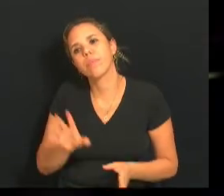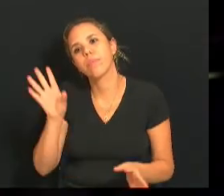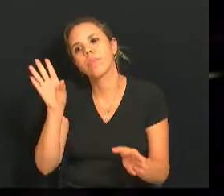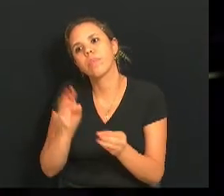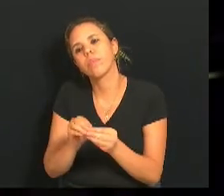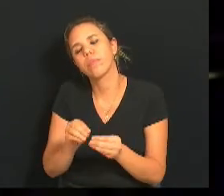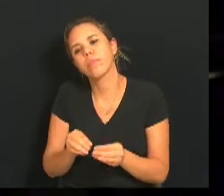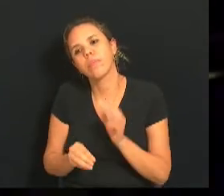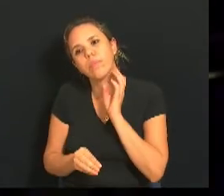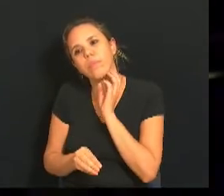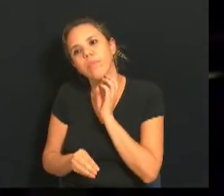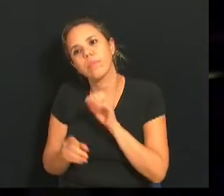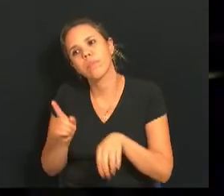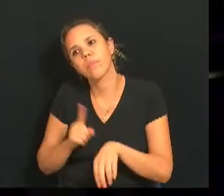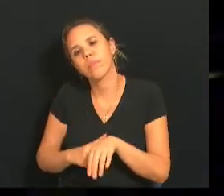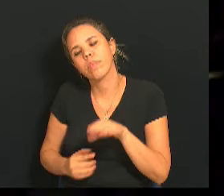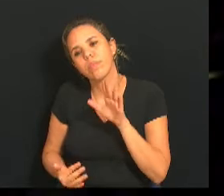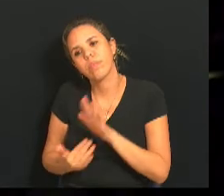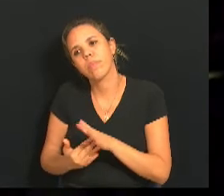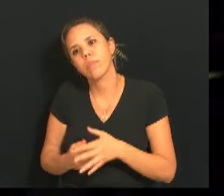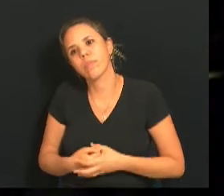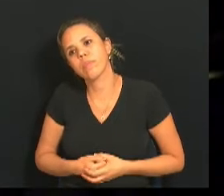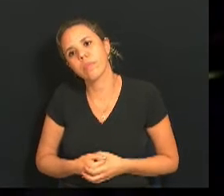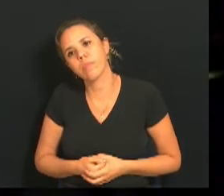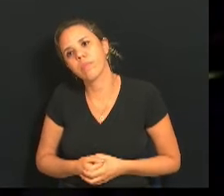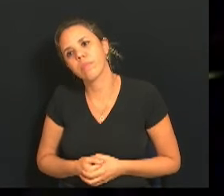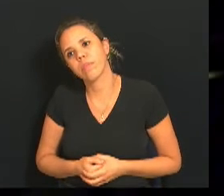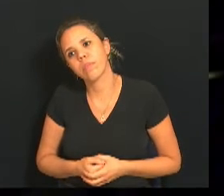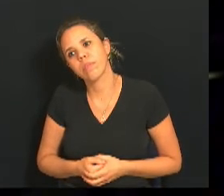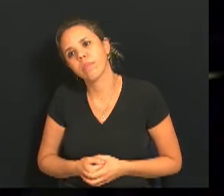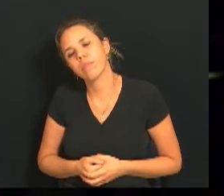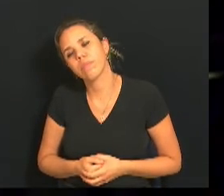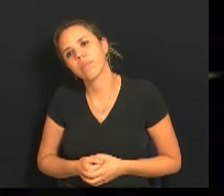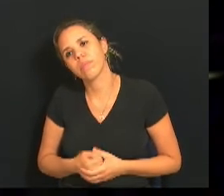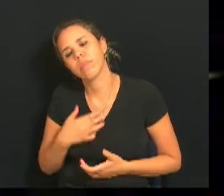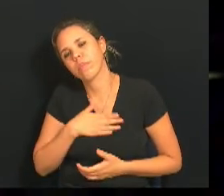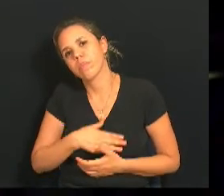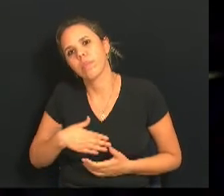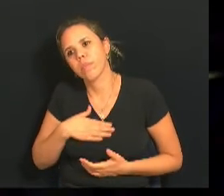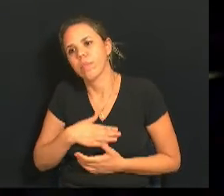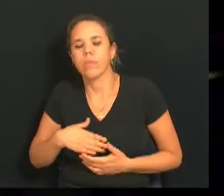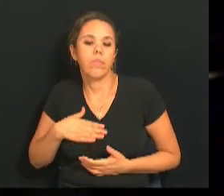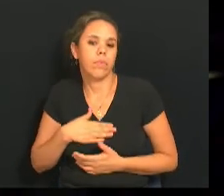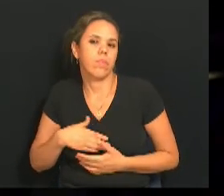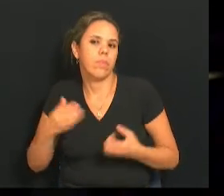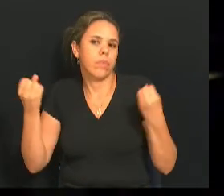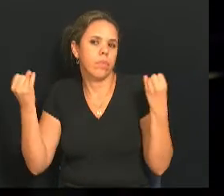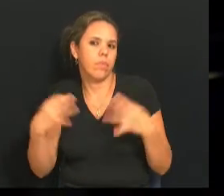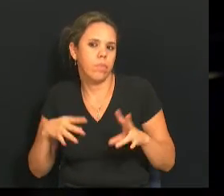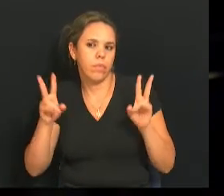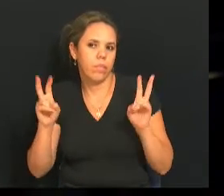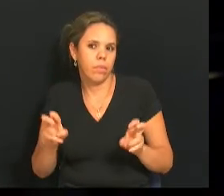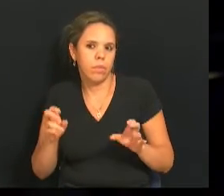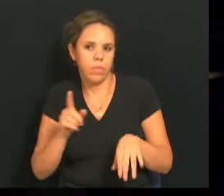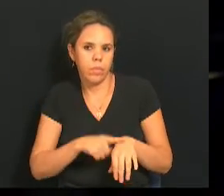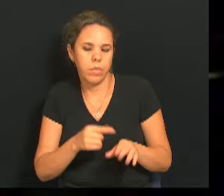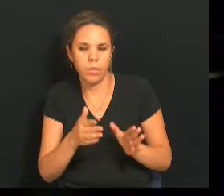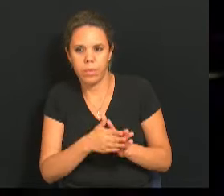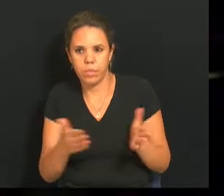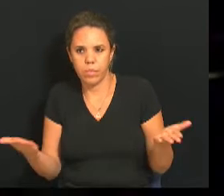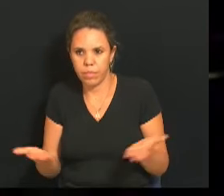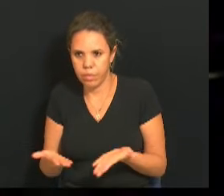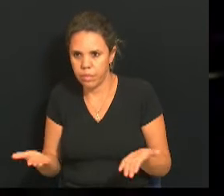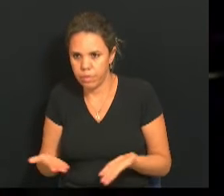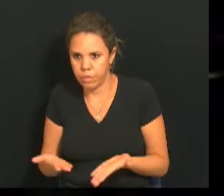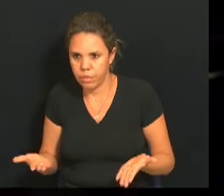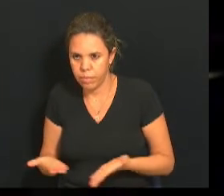função do tempo indicado, eu gostaria de situar que a gente está num momento agora